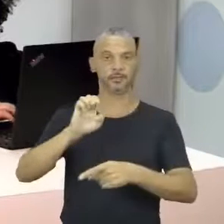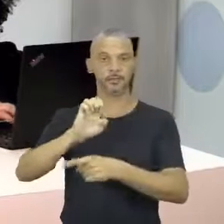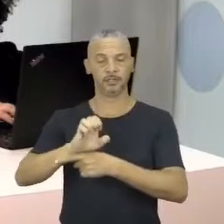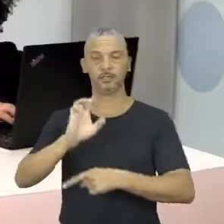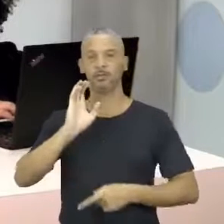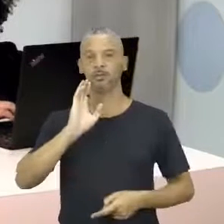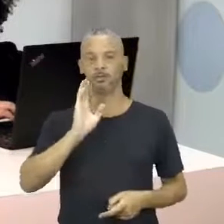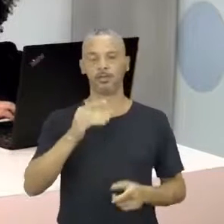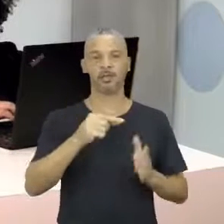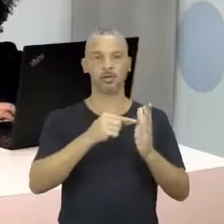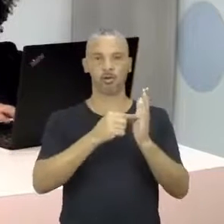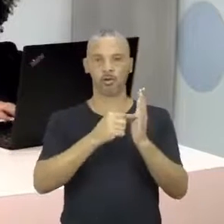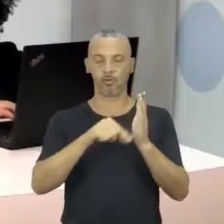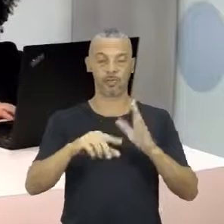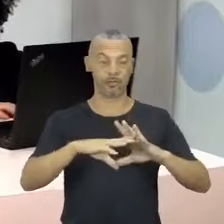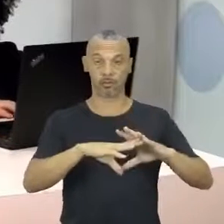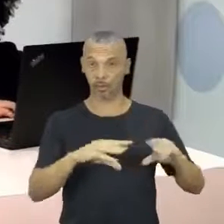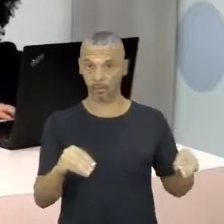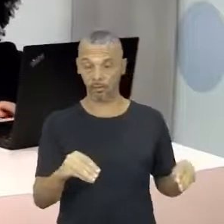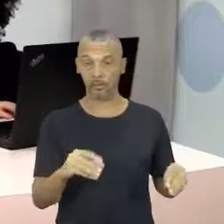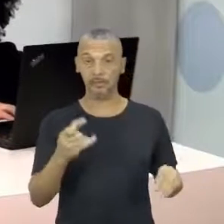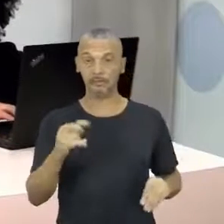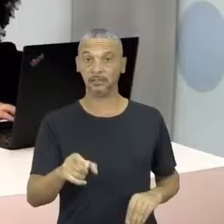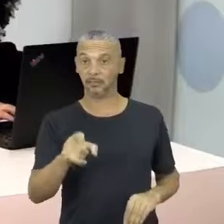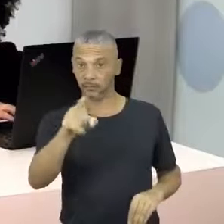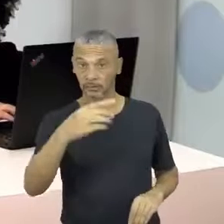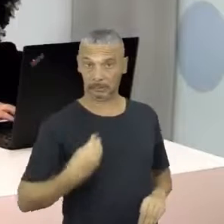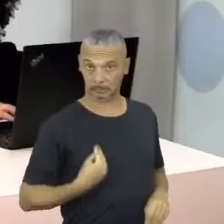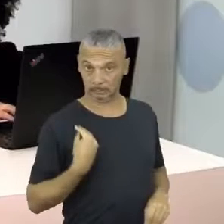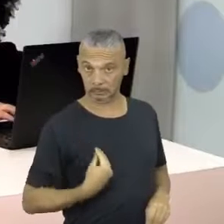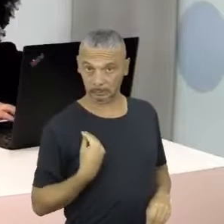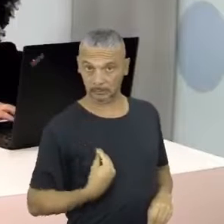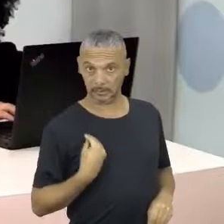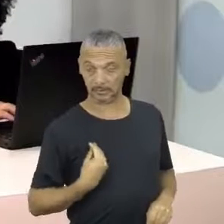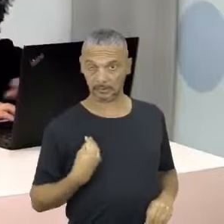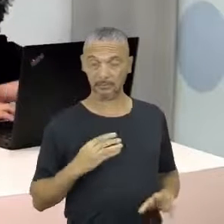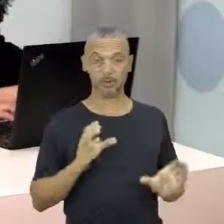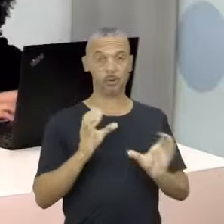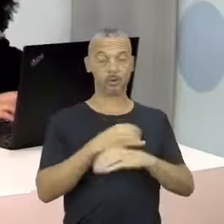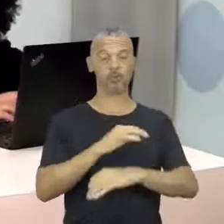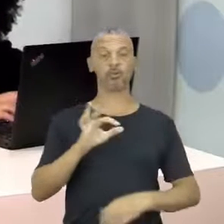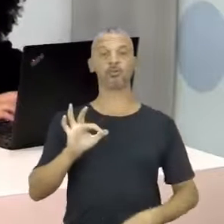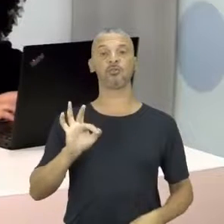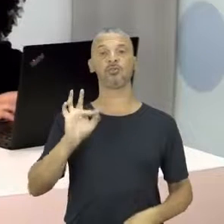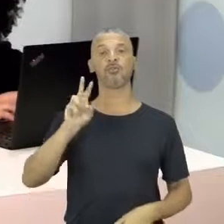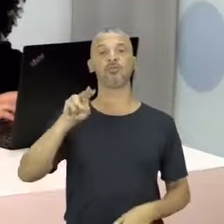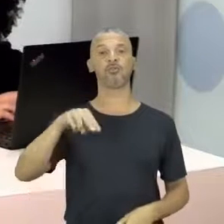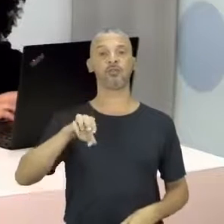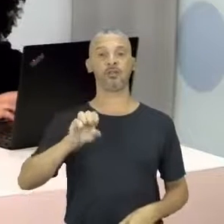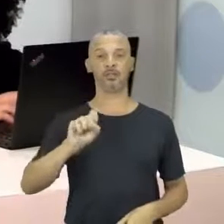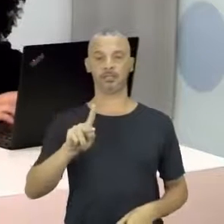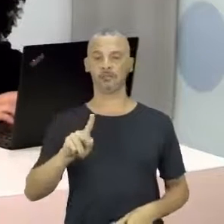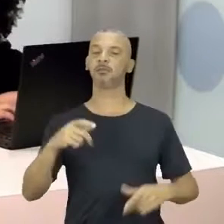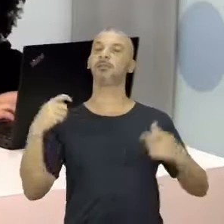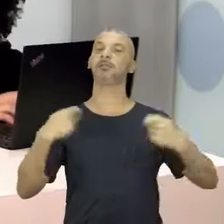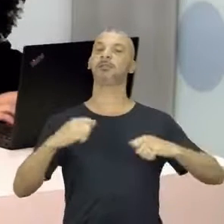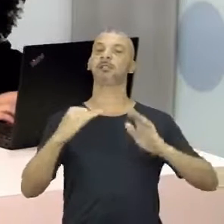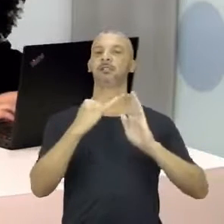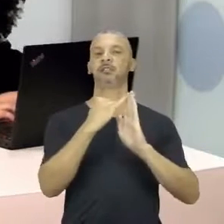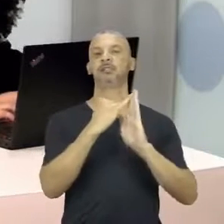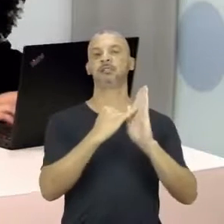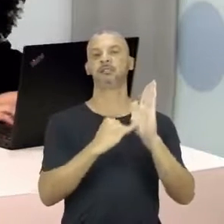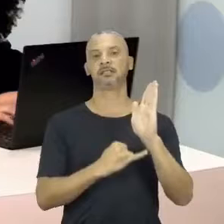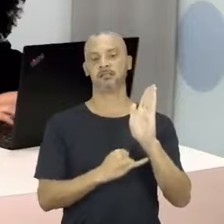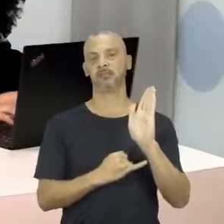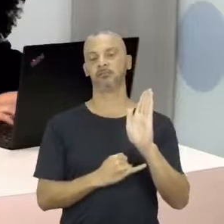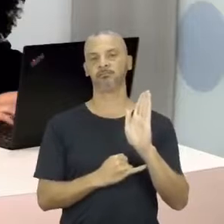que tiveram o contrato extinto, se você participou do concurso VUNESP, você precisa fazer a inscrição para que você possa ter